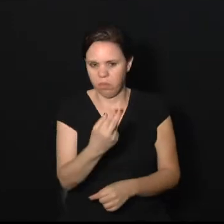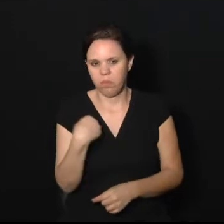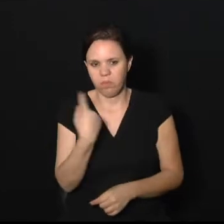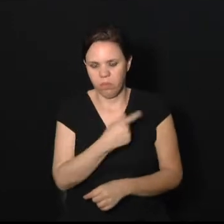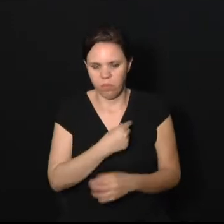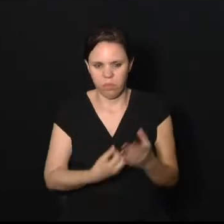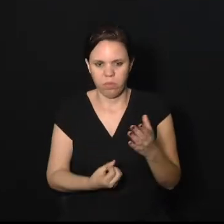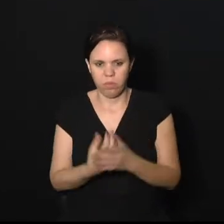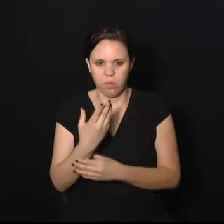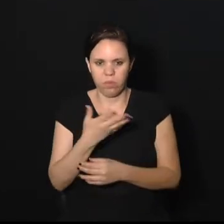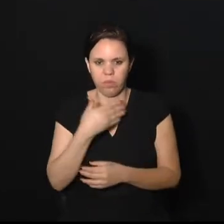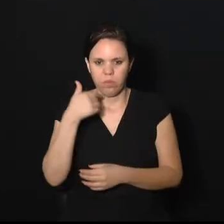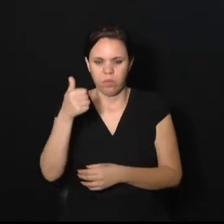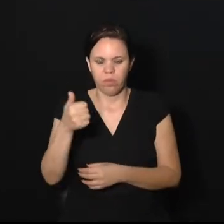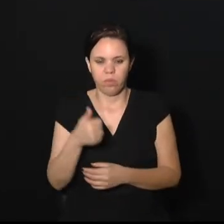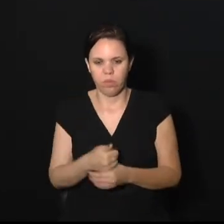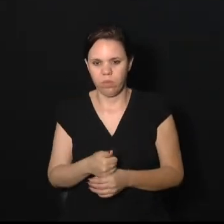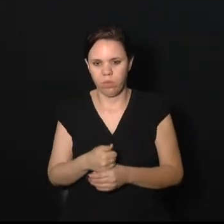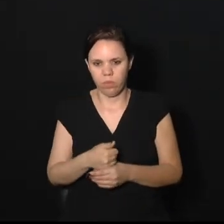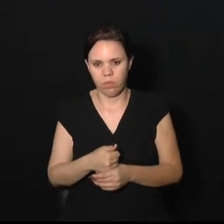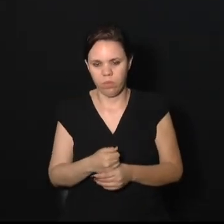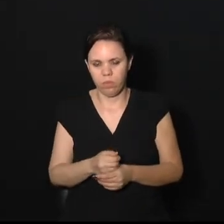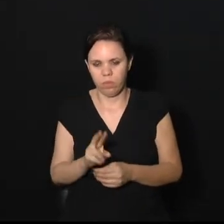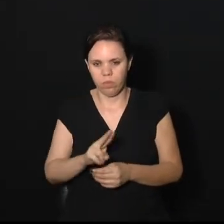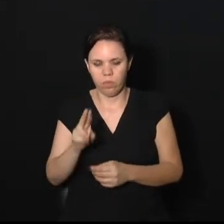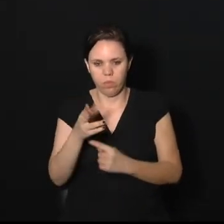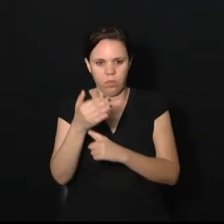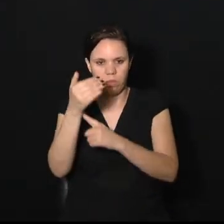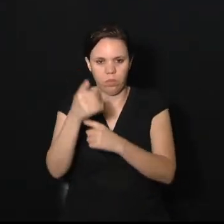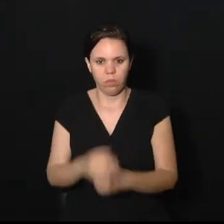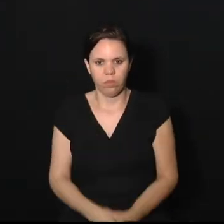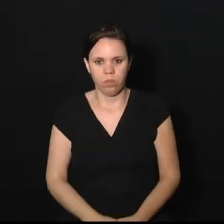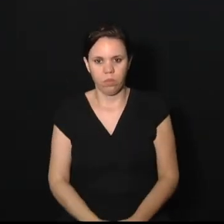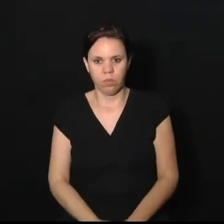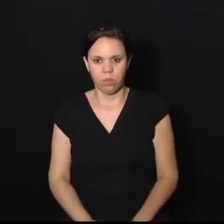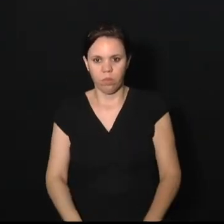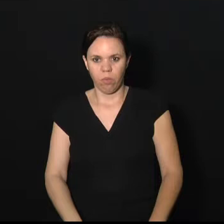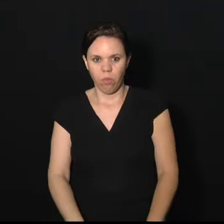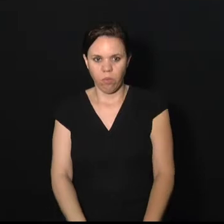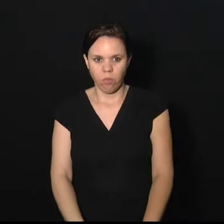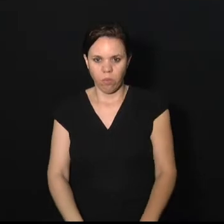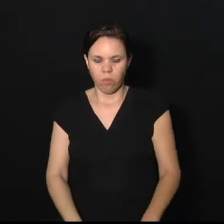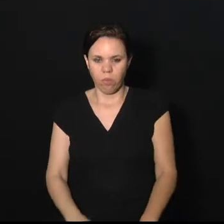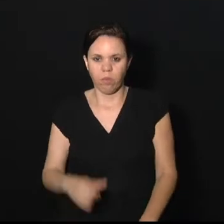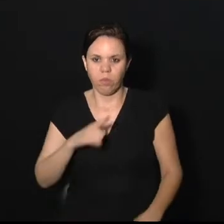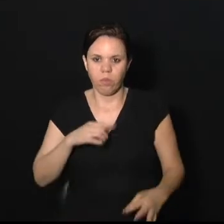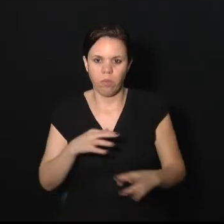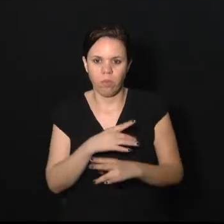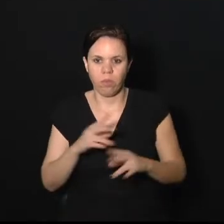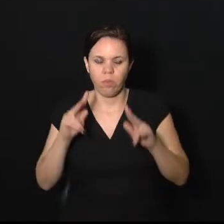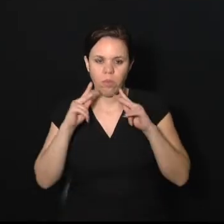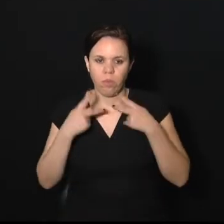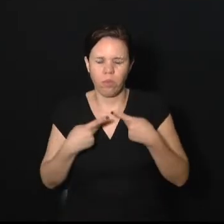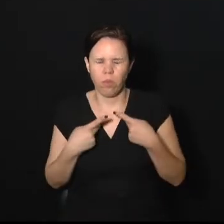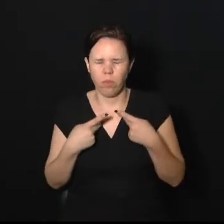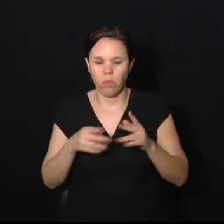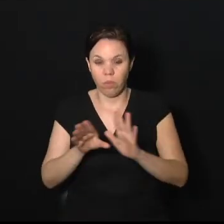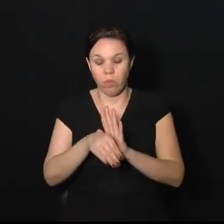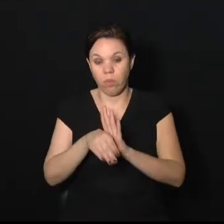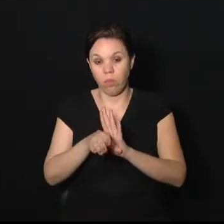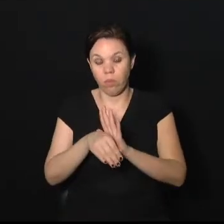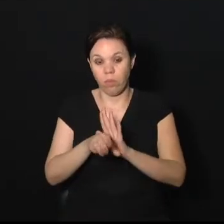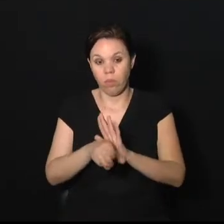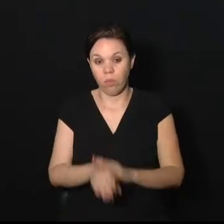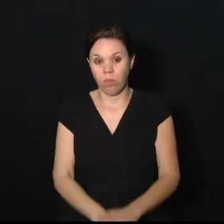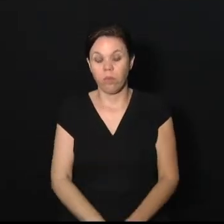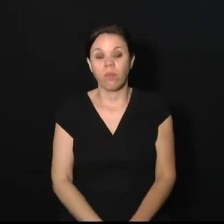gerar com a melhora da otimização utilizando a tecnologia. A gente fala também de cidades humanas, né? O conceito também passa muito pela questão,